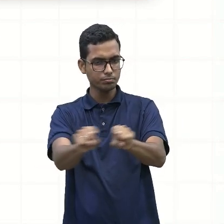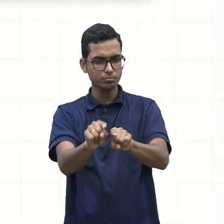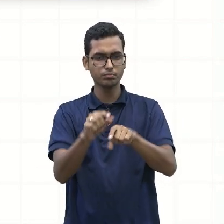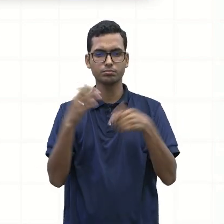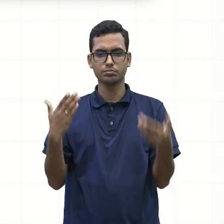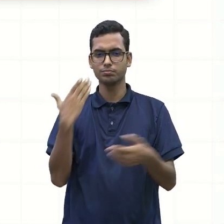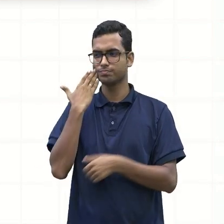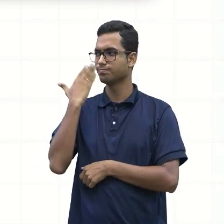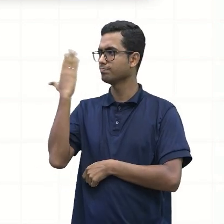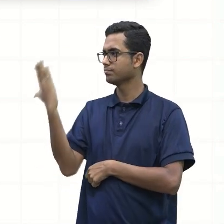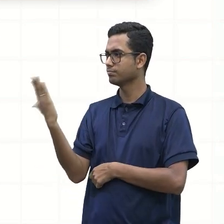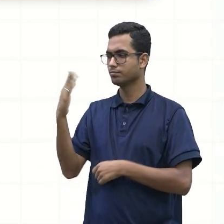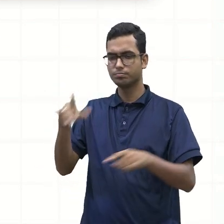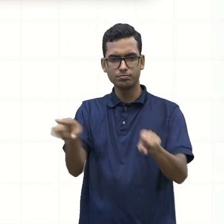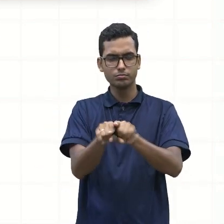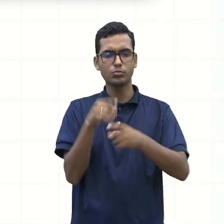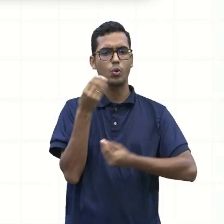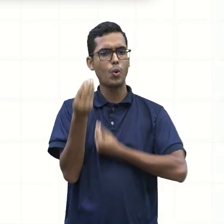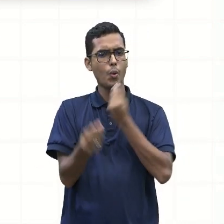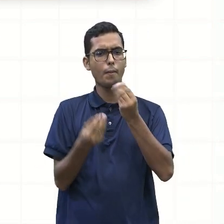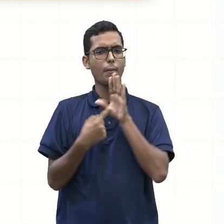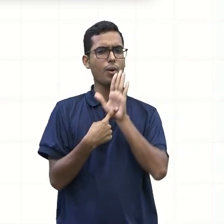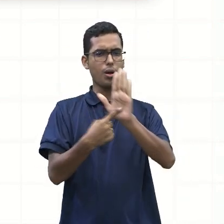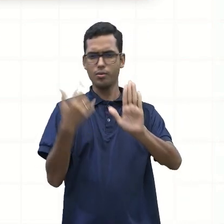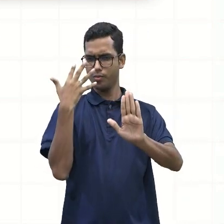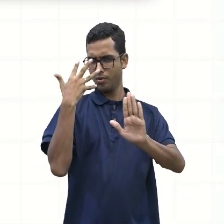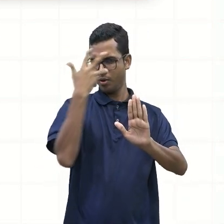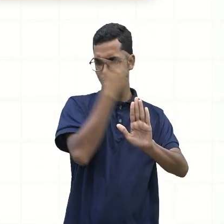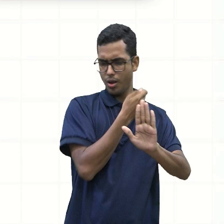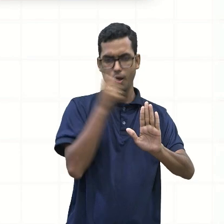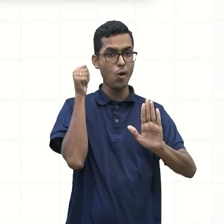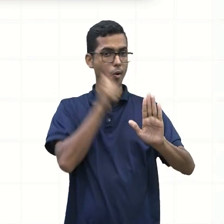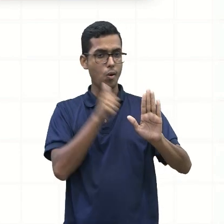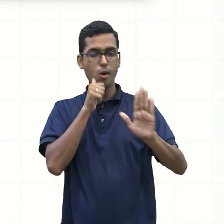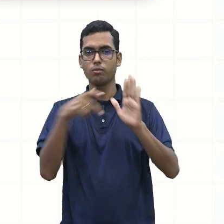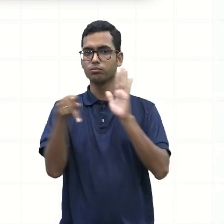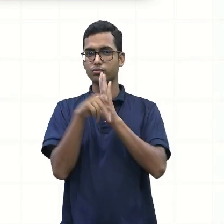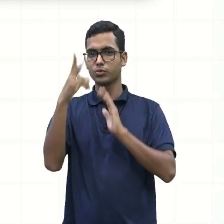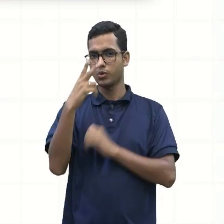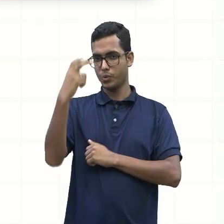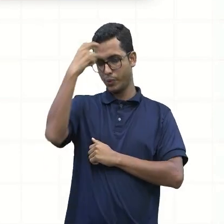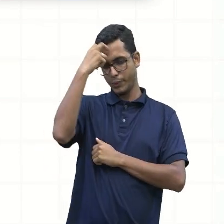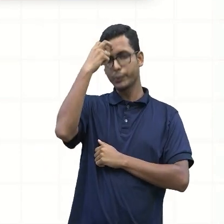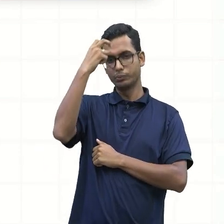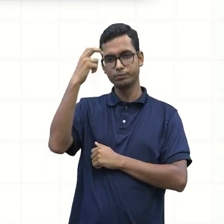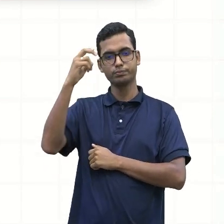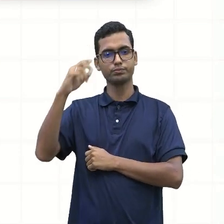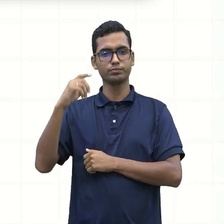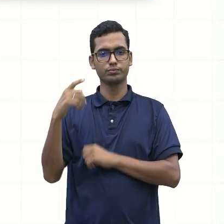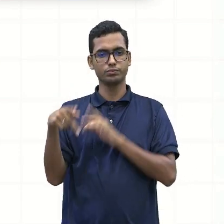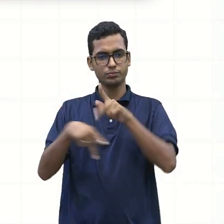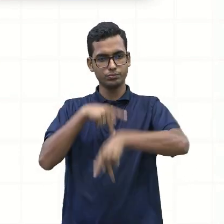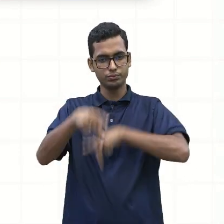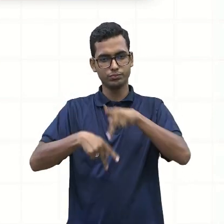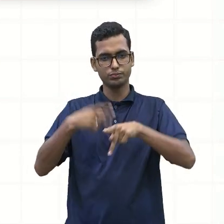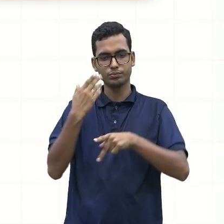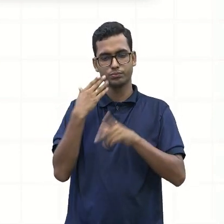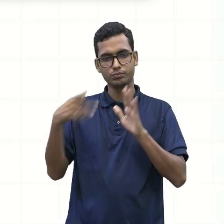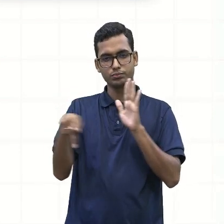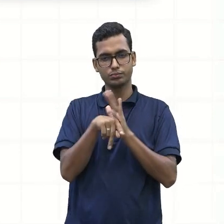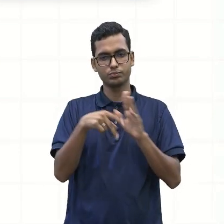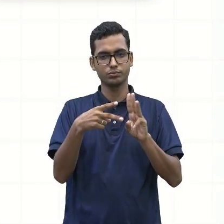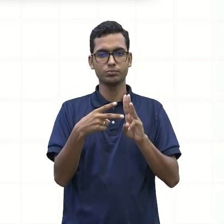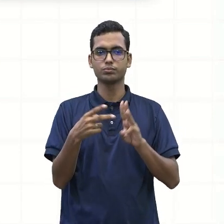era uma forma também de mostrar a beleza da cultura das mulheres Imba.